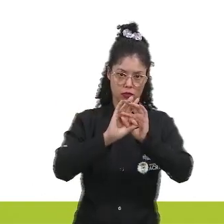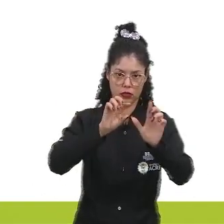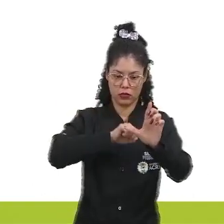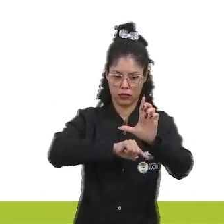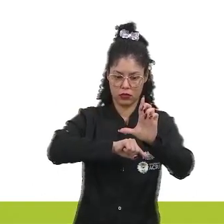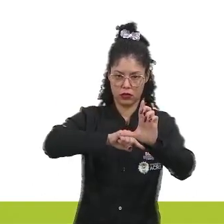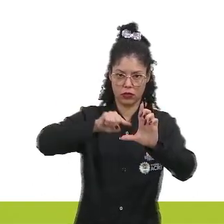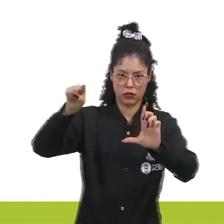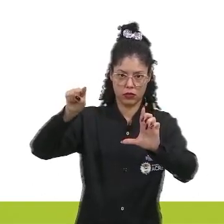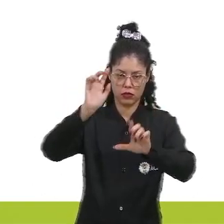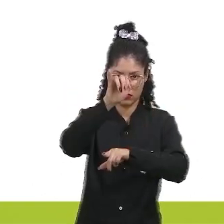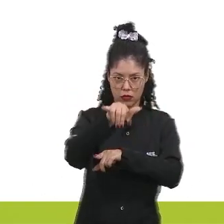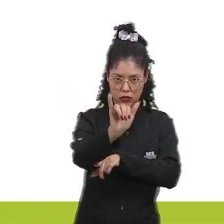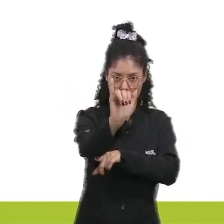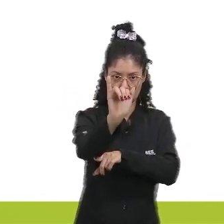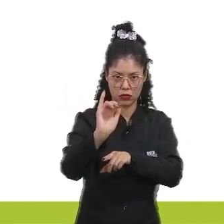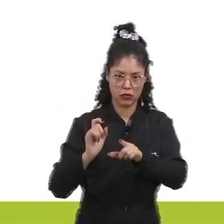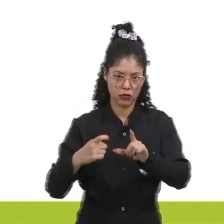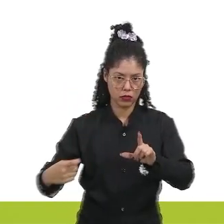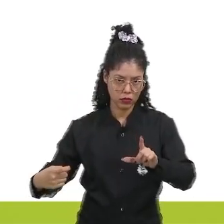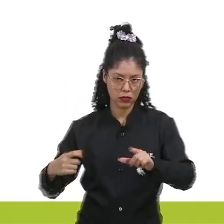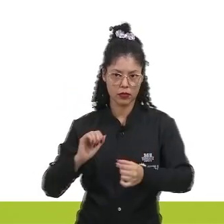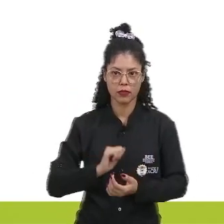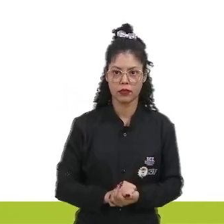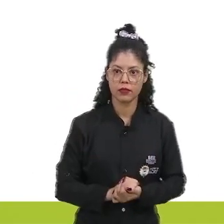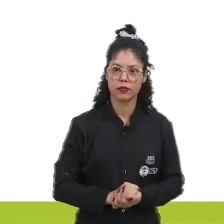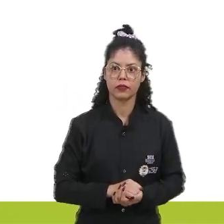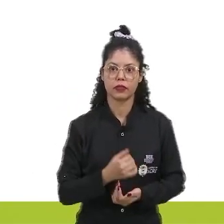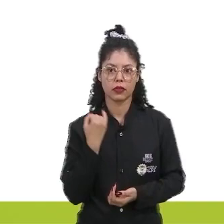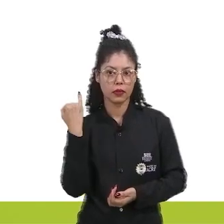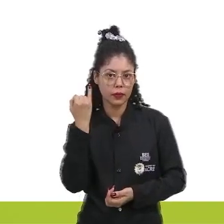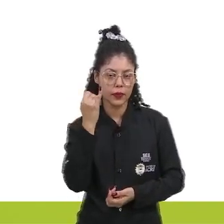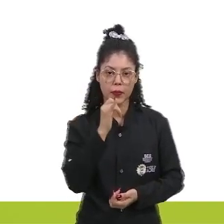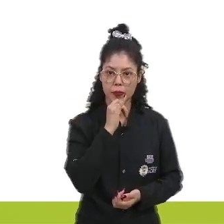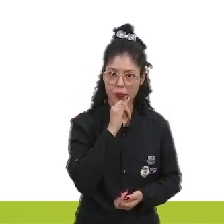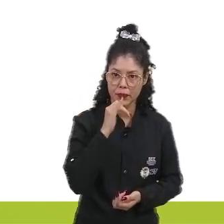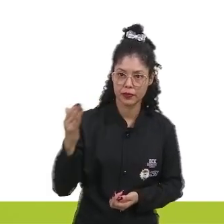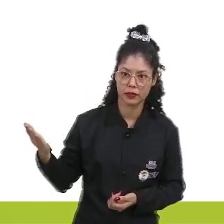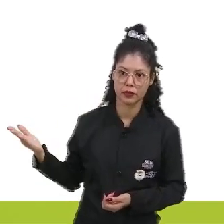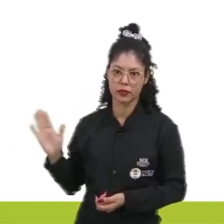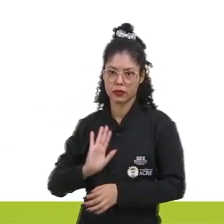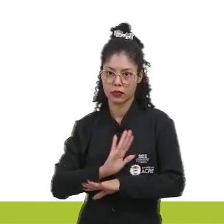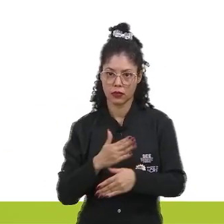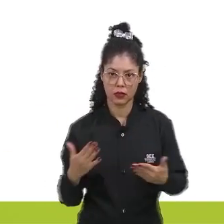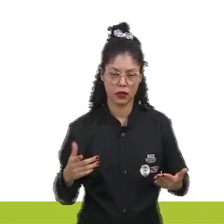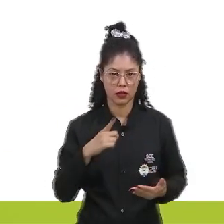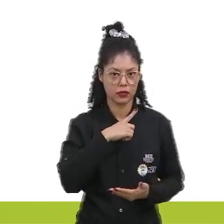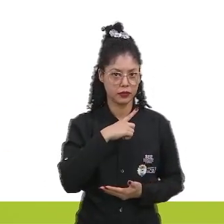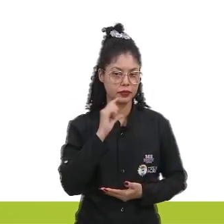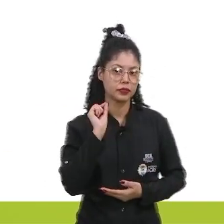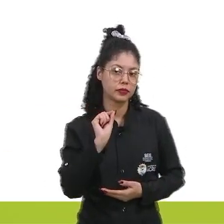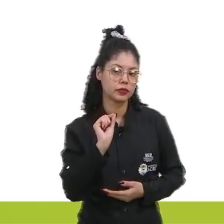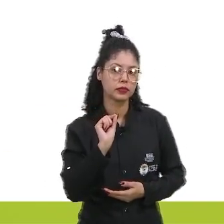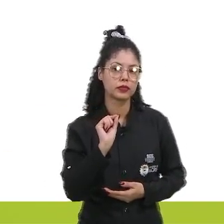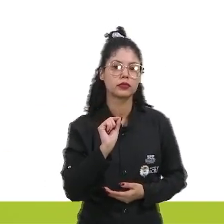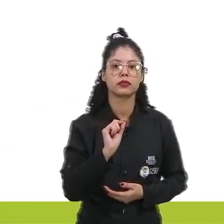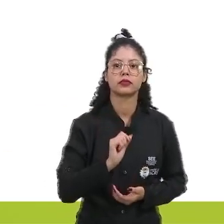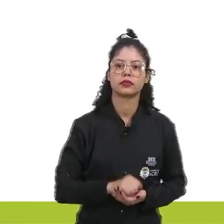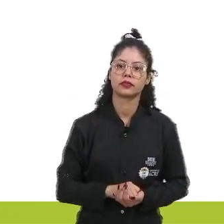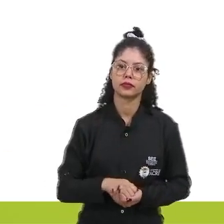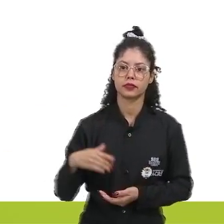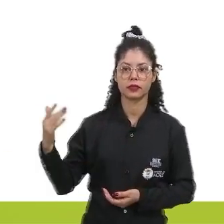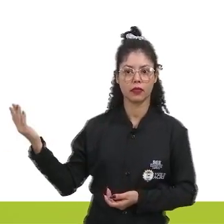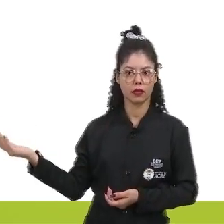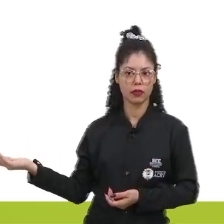dica. Vamos lá, vamos ver a próxima aqui, ó. Uma função é crescente quando, olha só o que acontece com a raiz. Deixa eu colocar a função